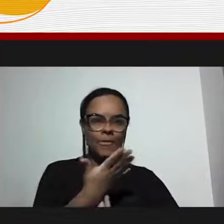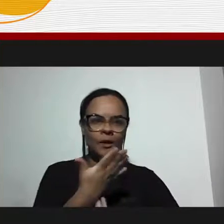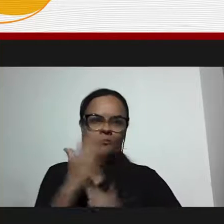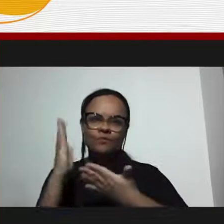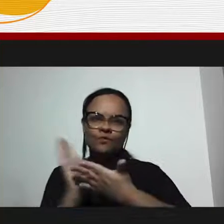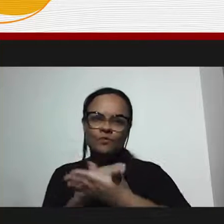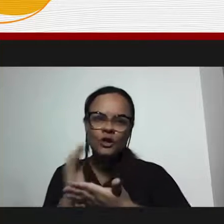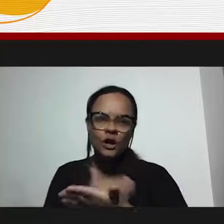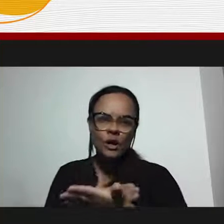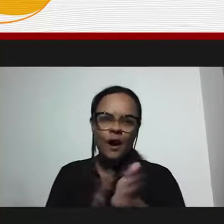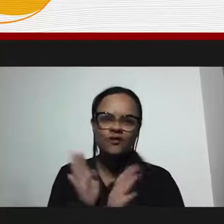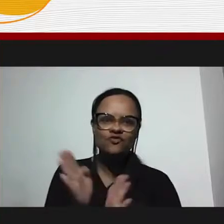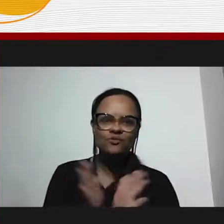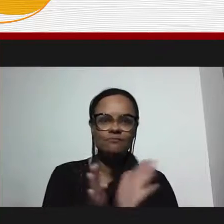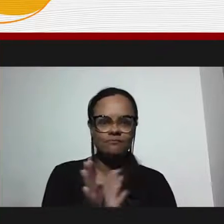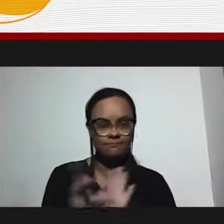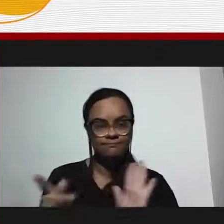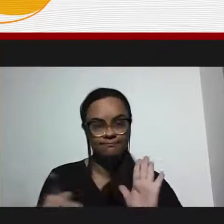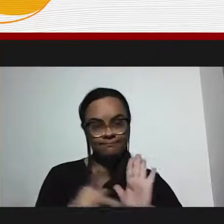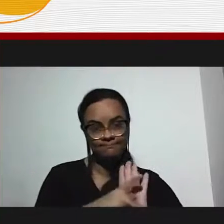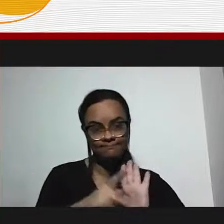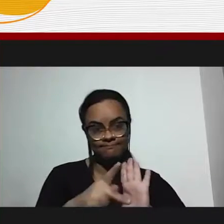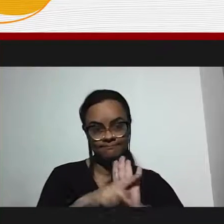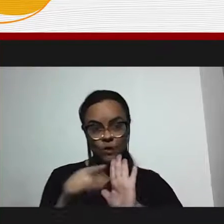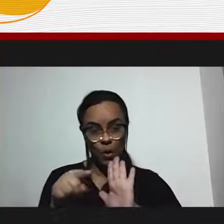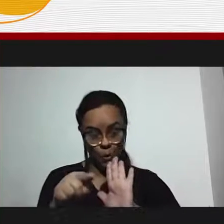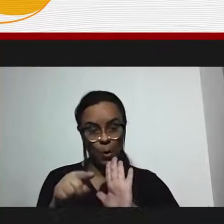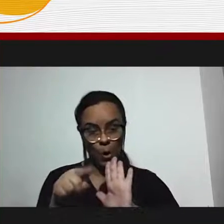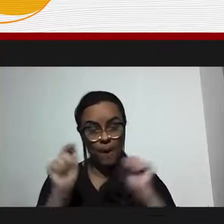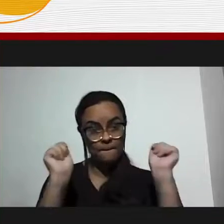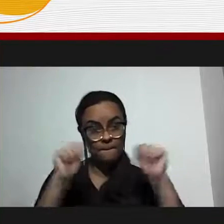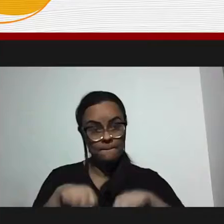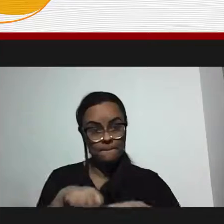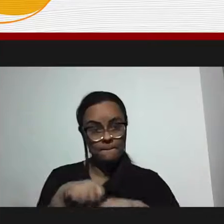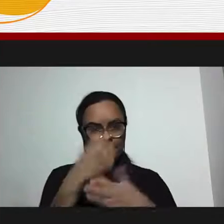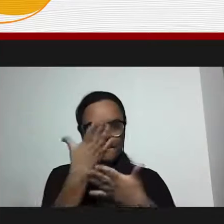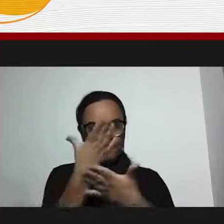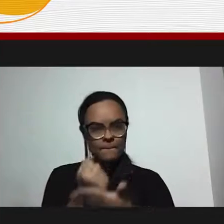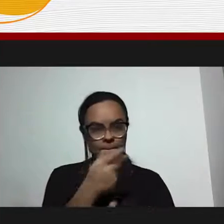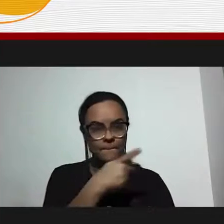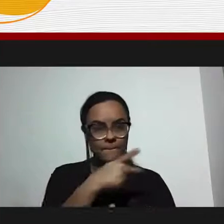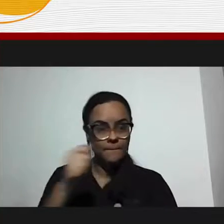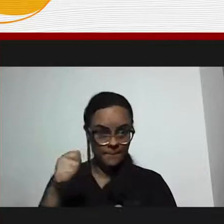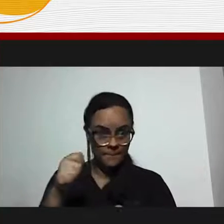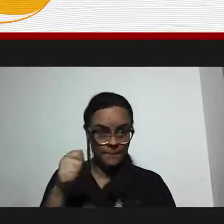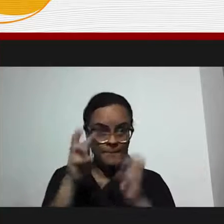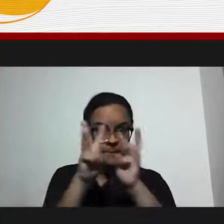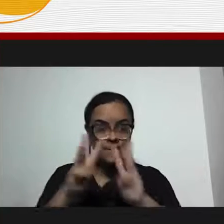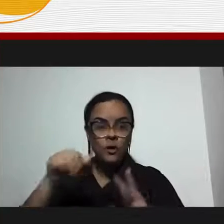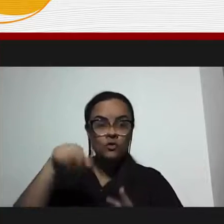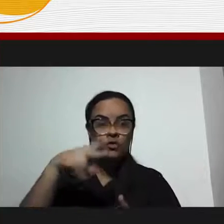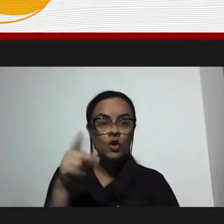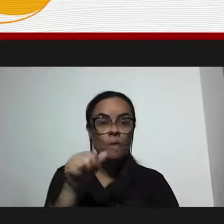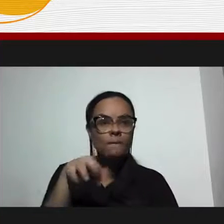de acessibilidade. Essa cartilha você pode baixar no site da Fundação João Mangabeira,